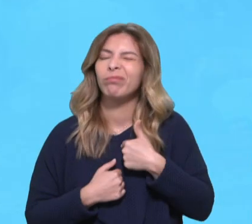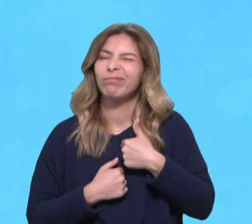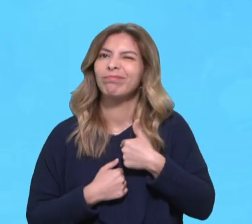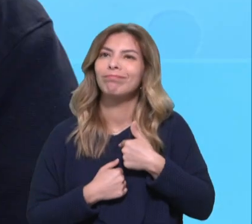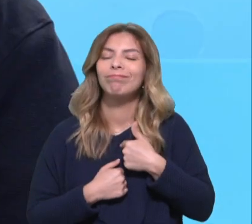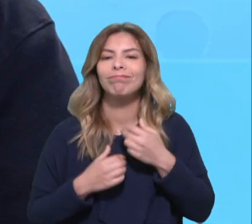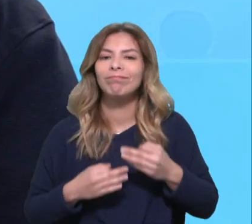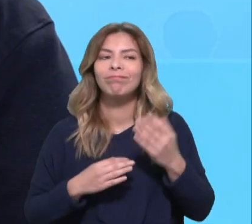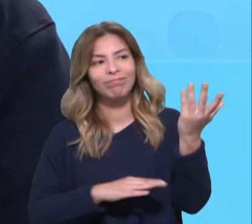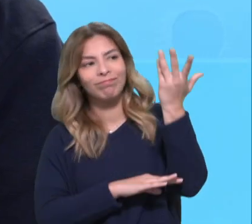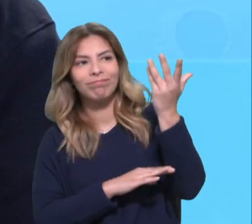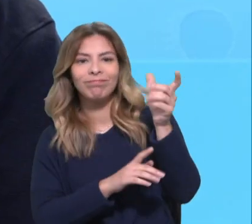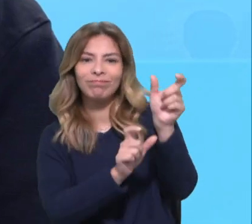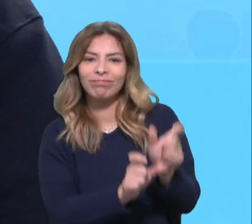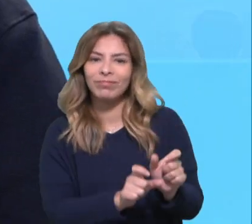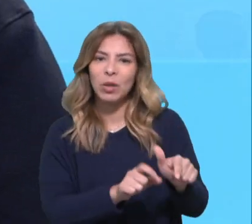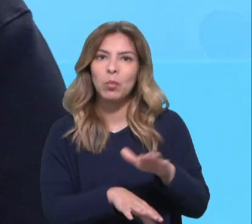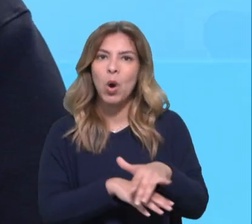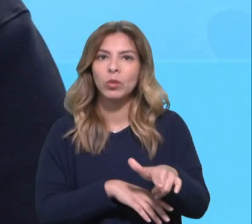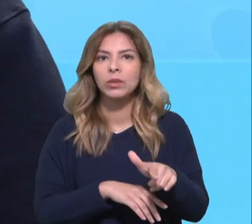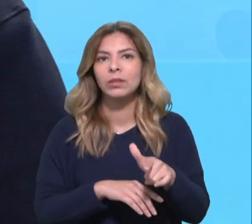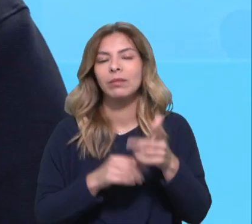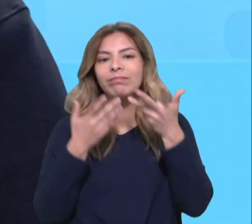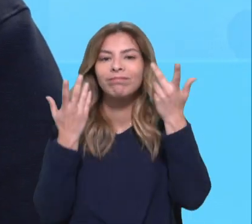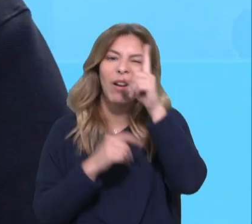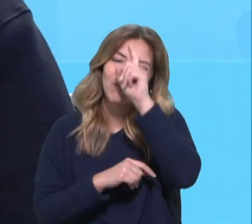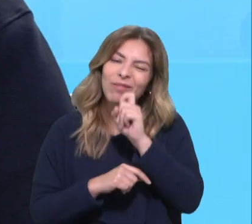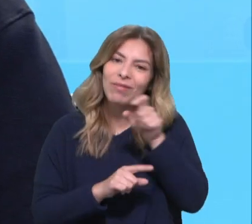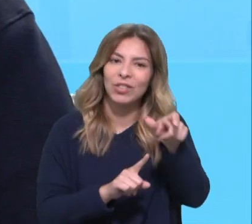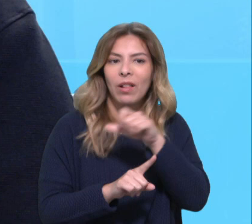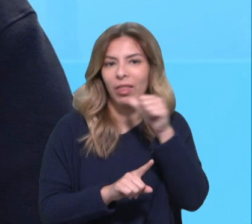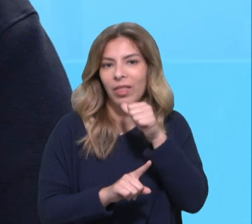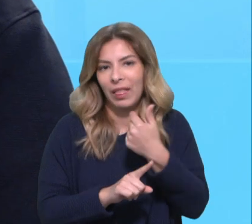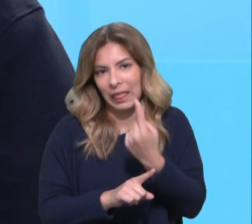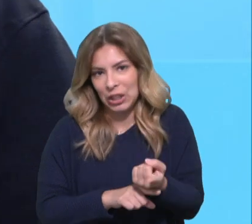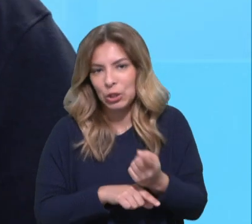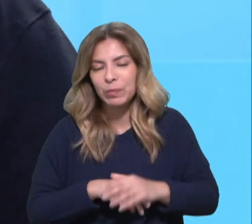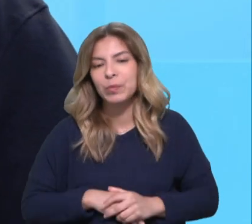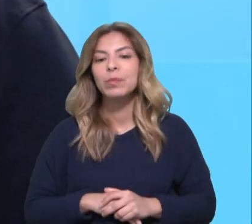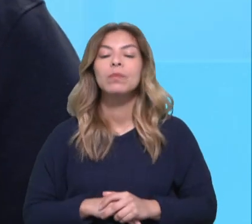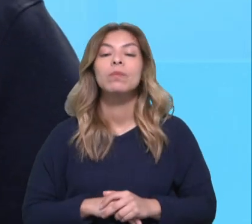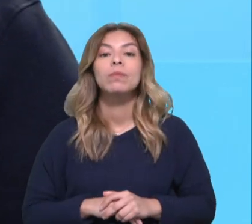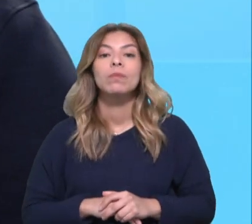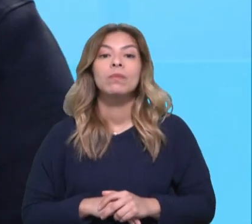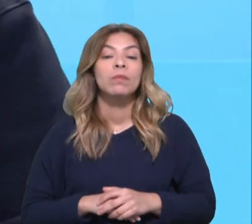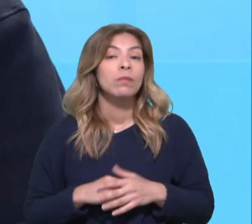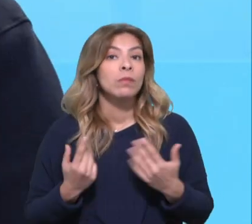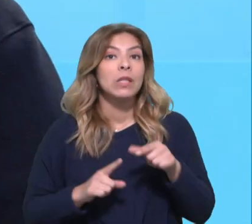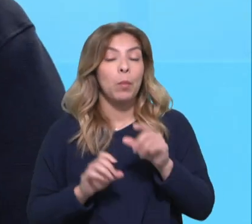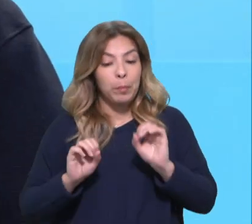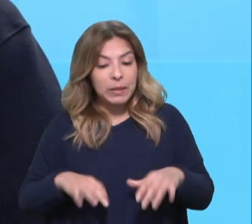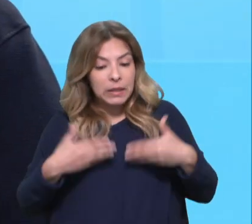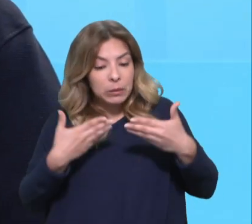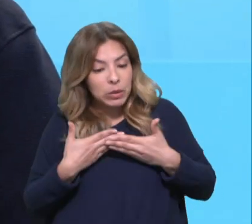a homenageá-lo aqui com esta sua... com essa memória. Com essa memória. Portanto, este início de